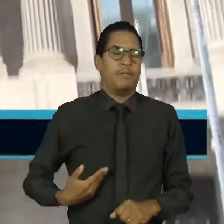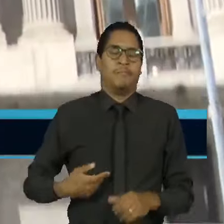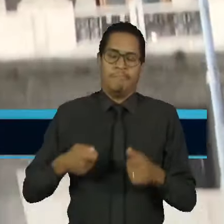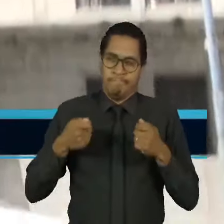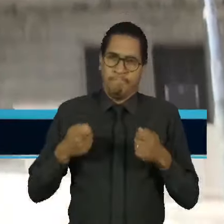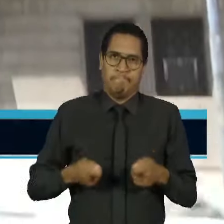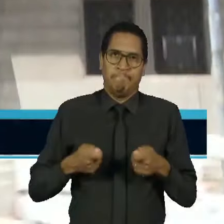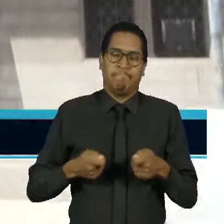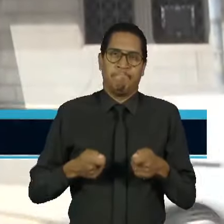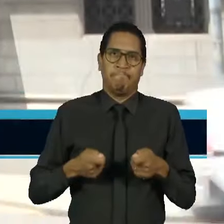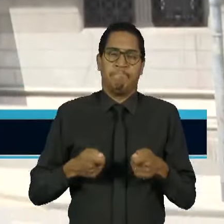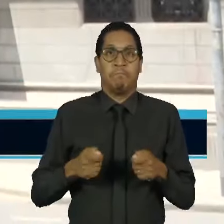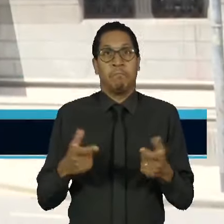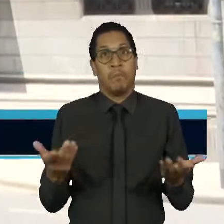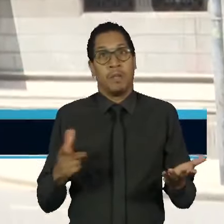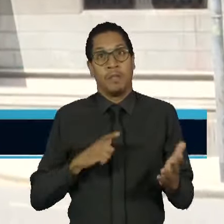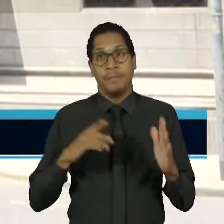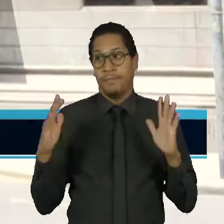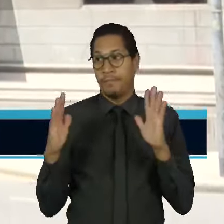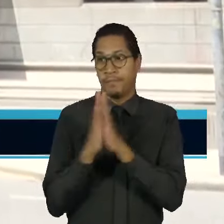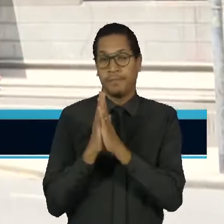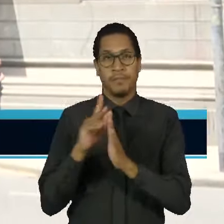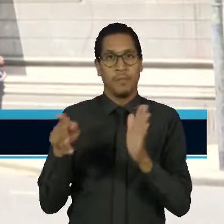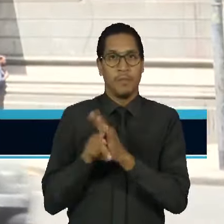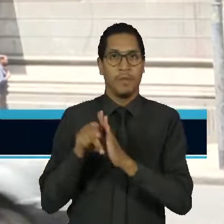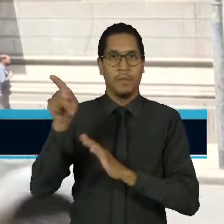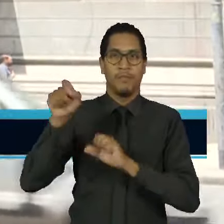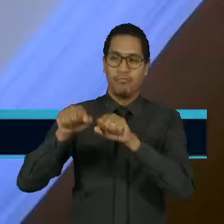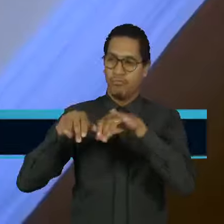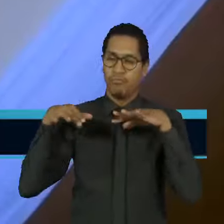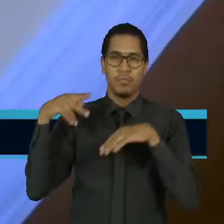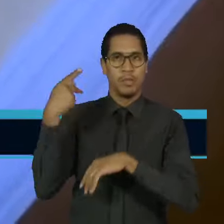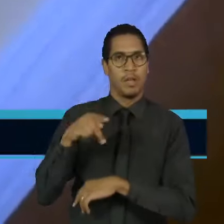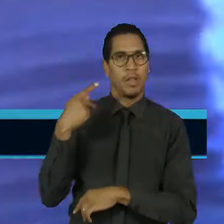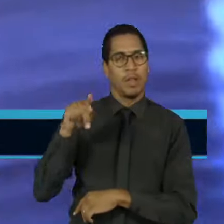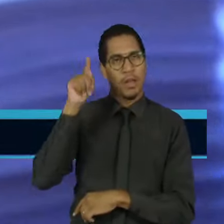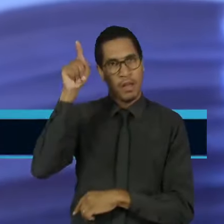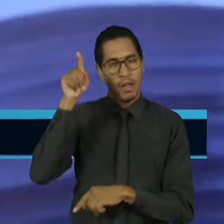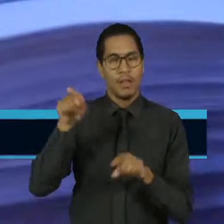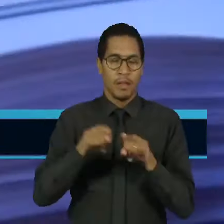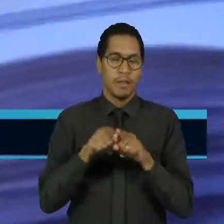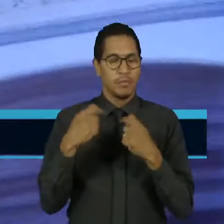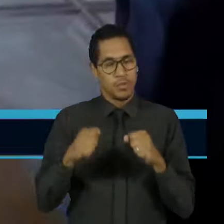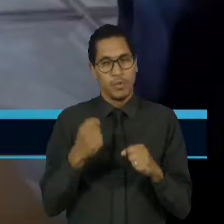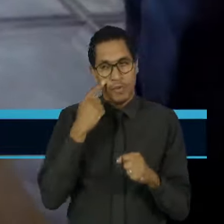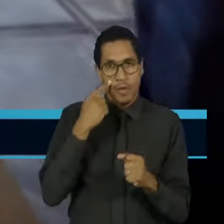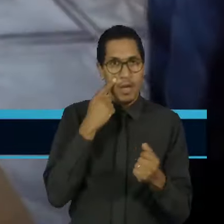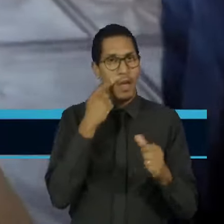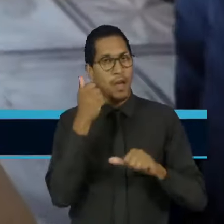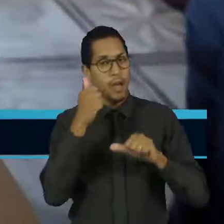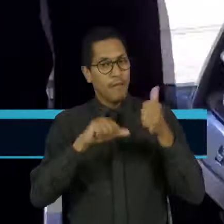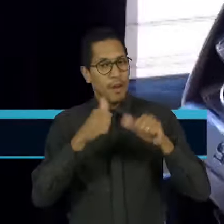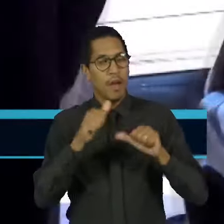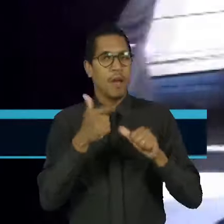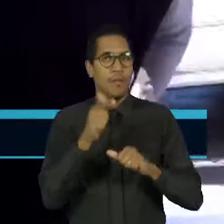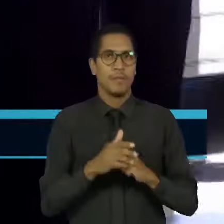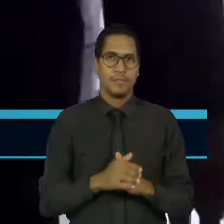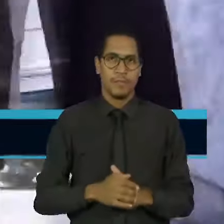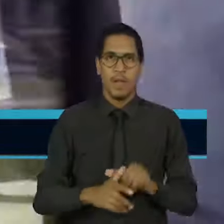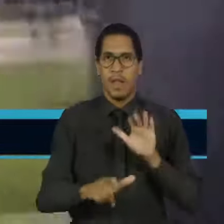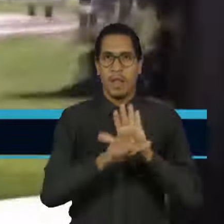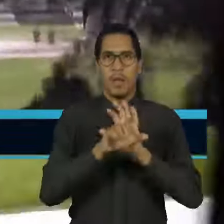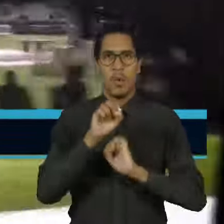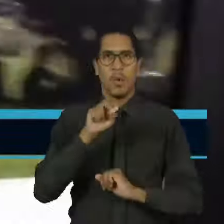no primeiro embate com o congresso foi obrigado a recuar a lei ônibus Como ficou conhecida a Mega proposta levada ao